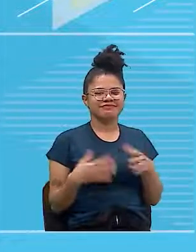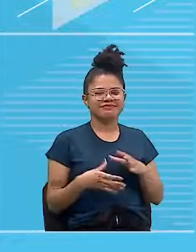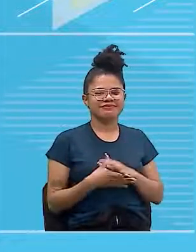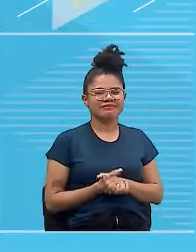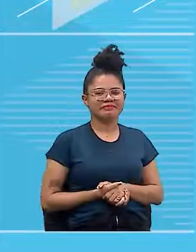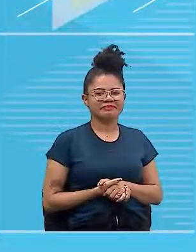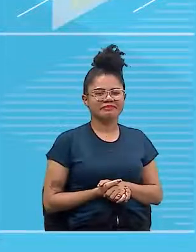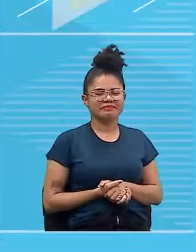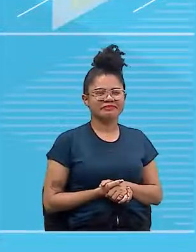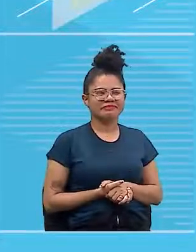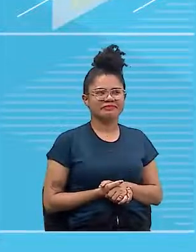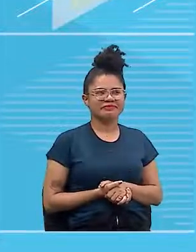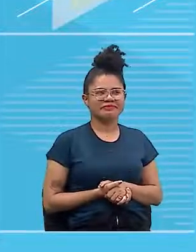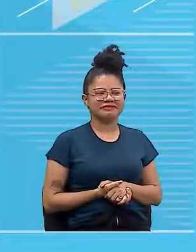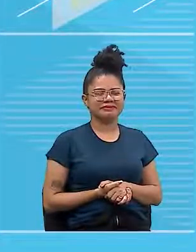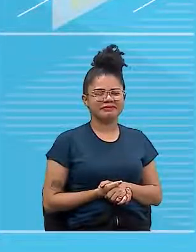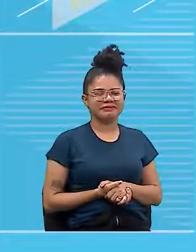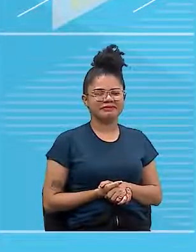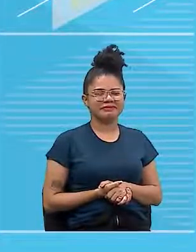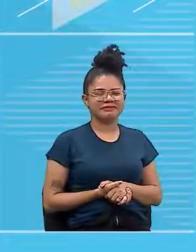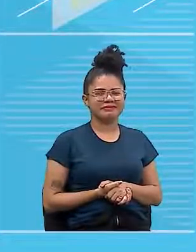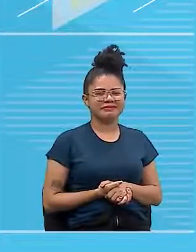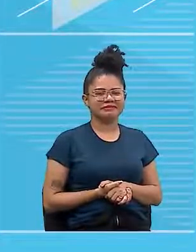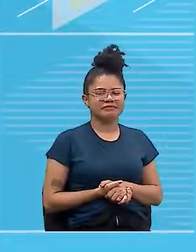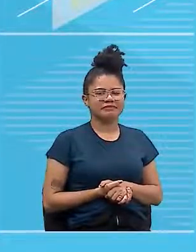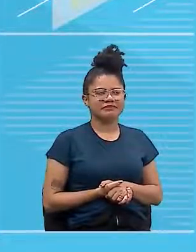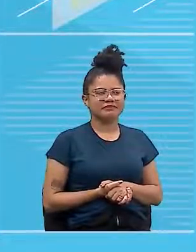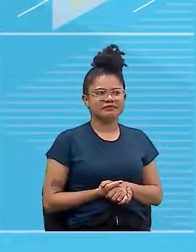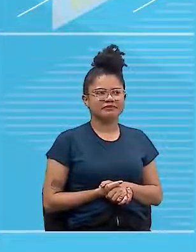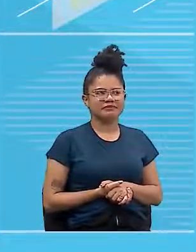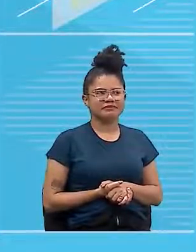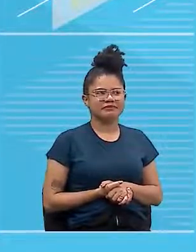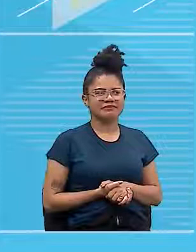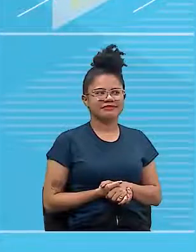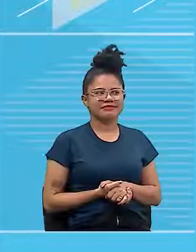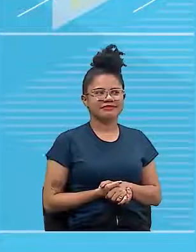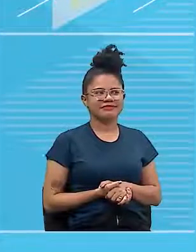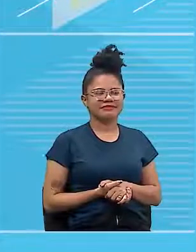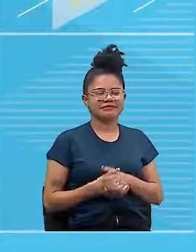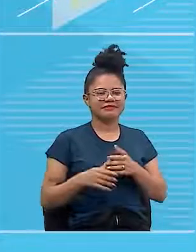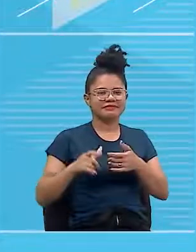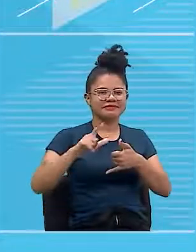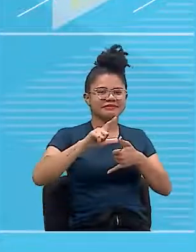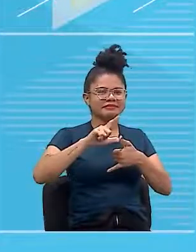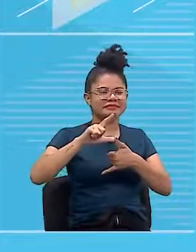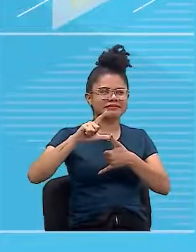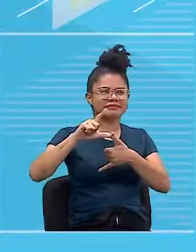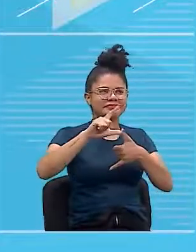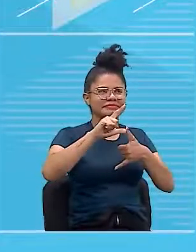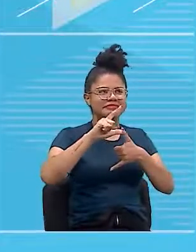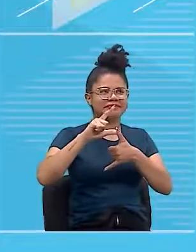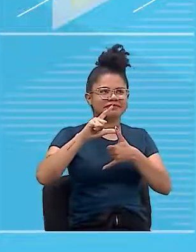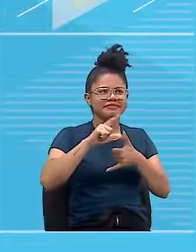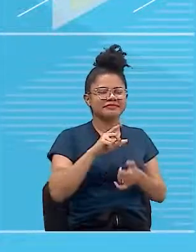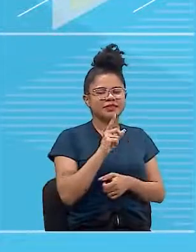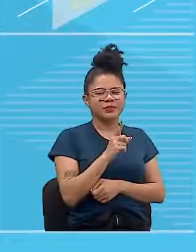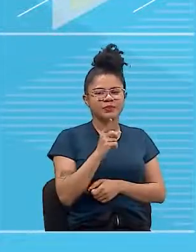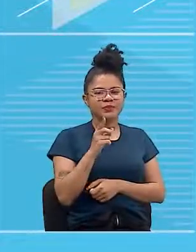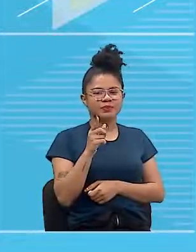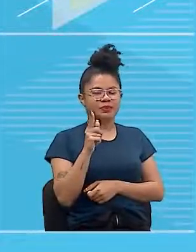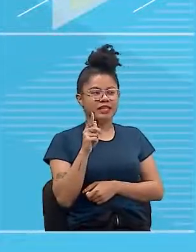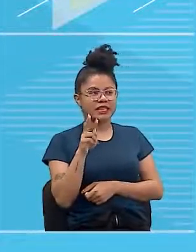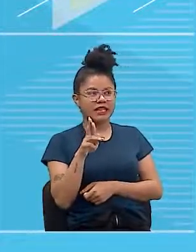moça e eu em Ok vamos lá os lipídios um grama de